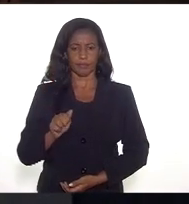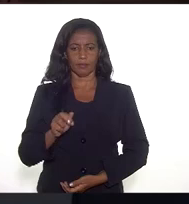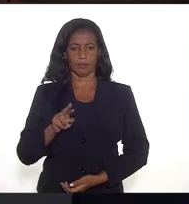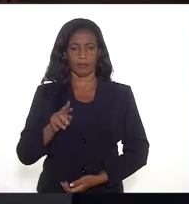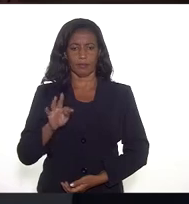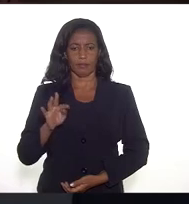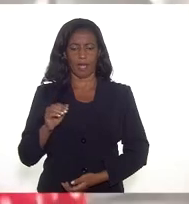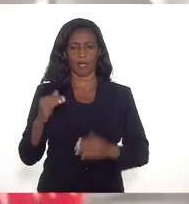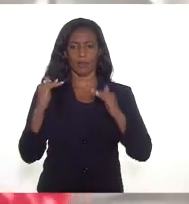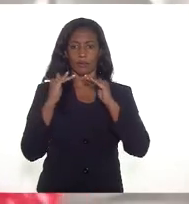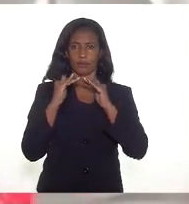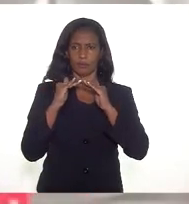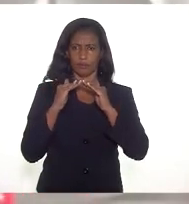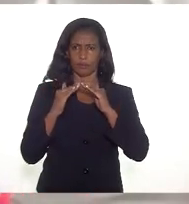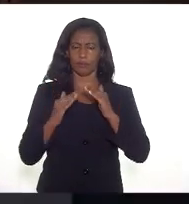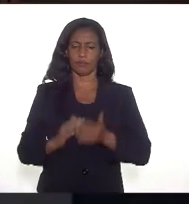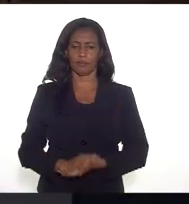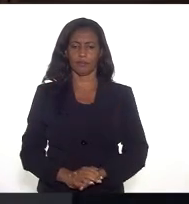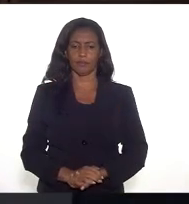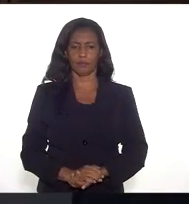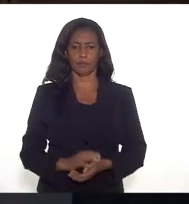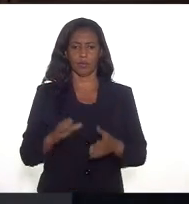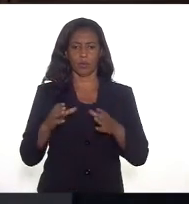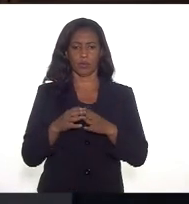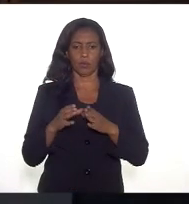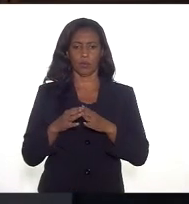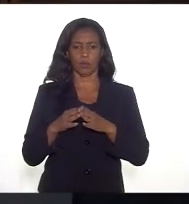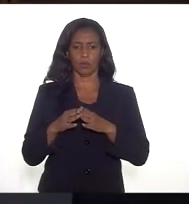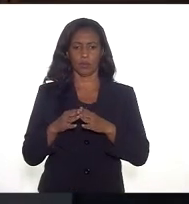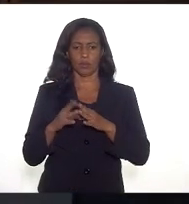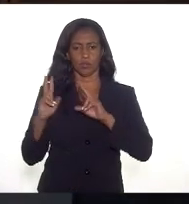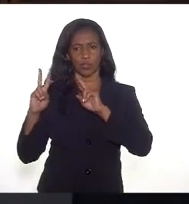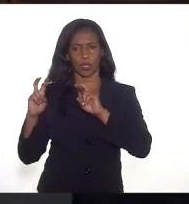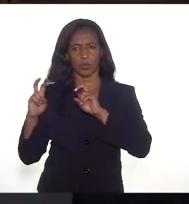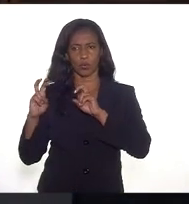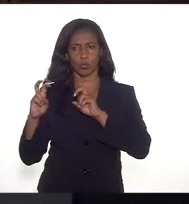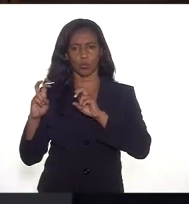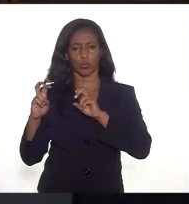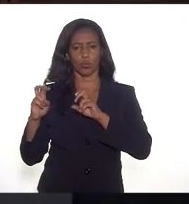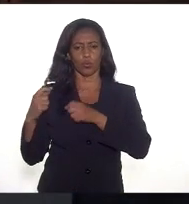Parecer favorável. Pela Comissão de Assuntos Municipais, deputado Carlos Macedo.